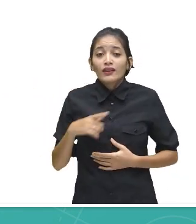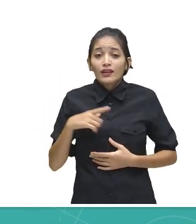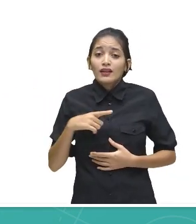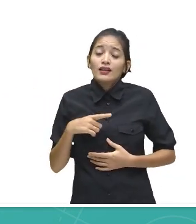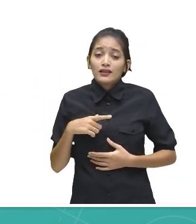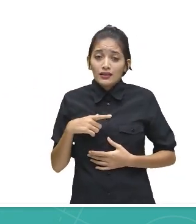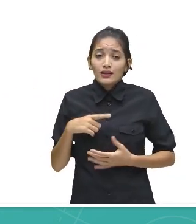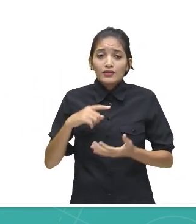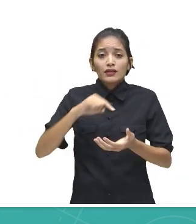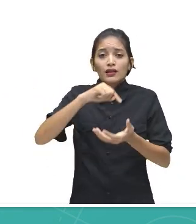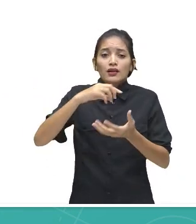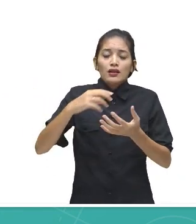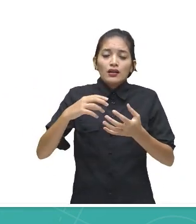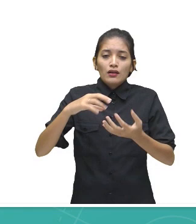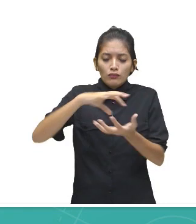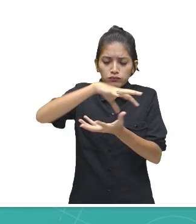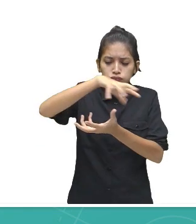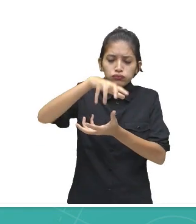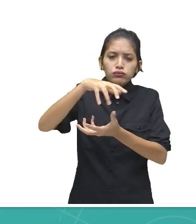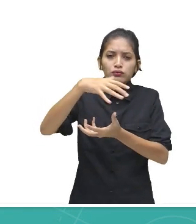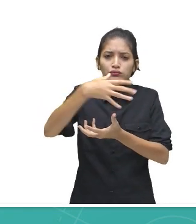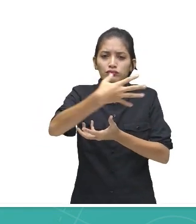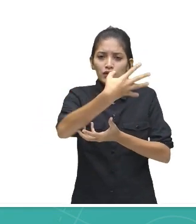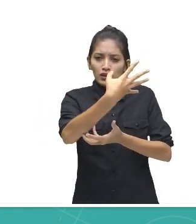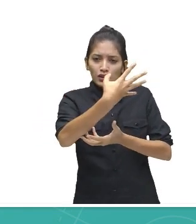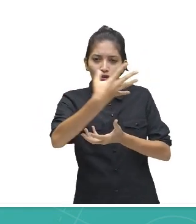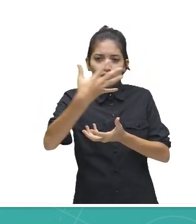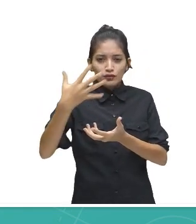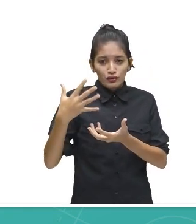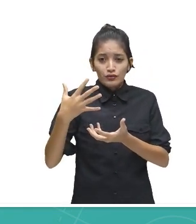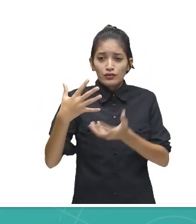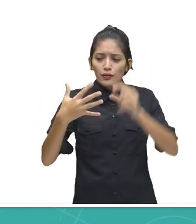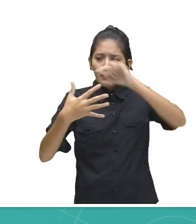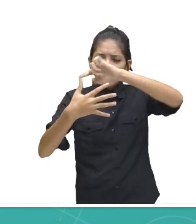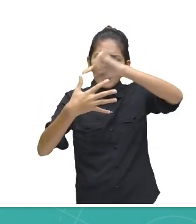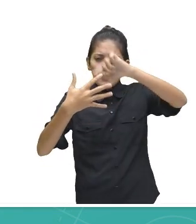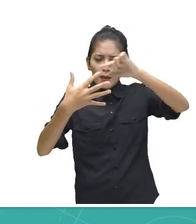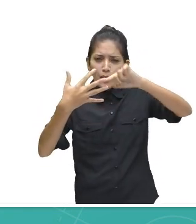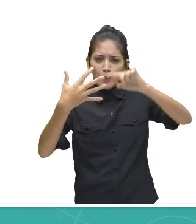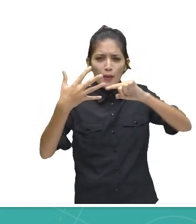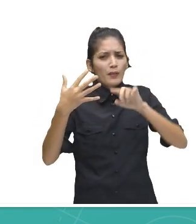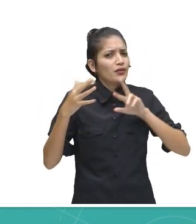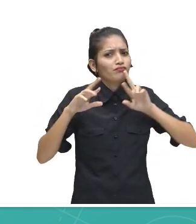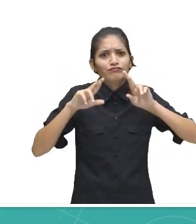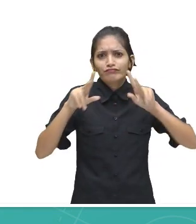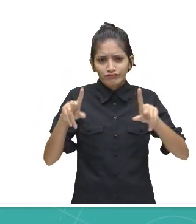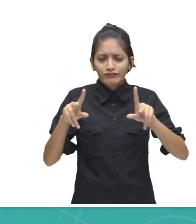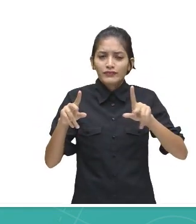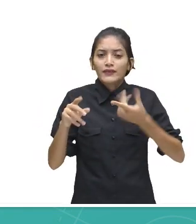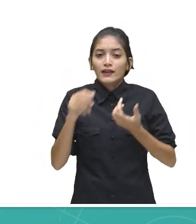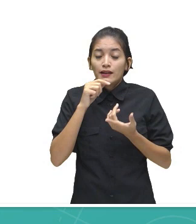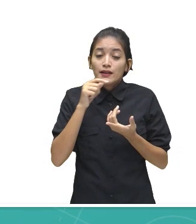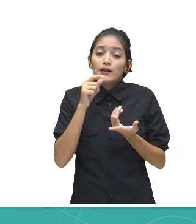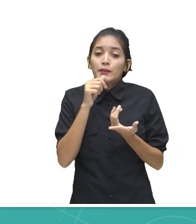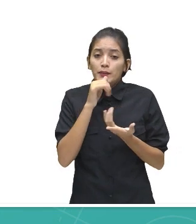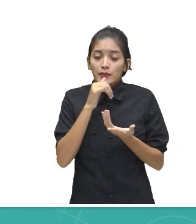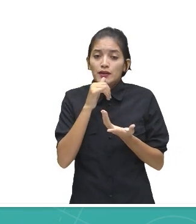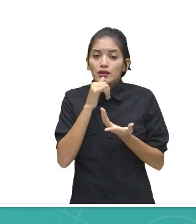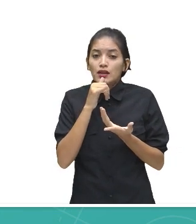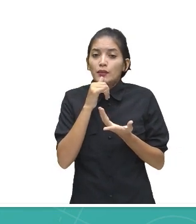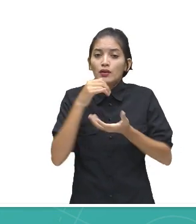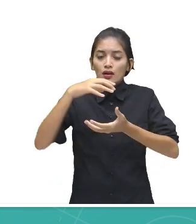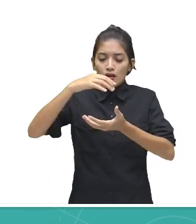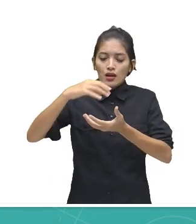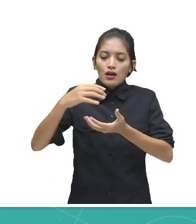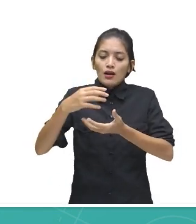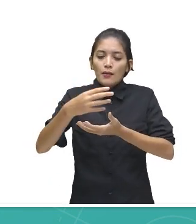essas diferenças nas porções de terra do nosso planeta. Essa área que está sendo circulada aí em